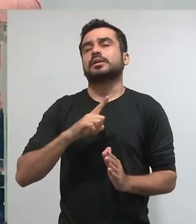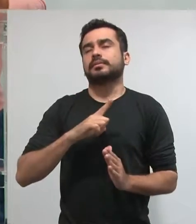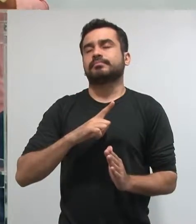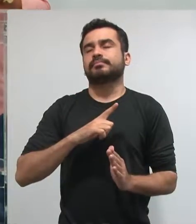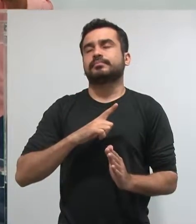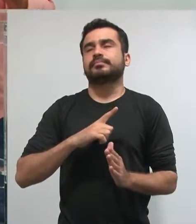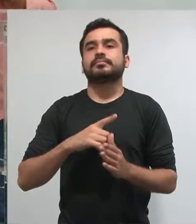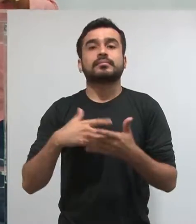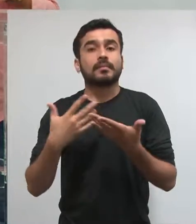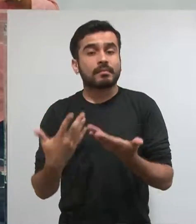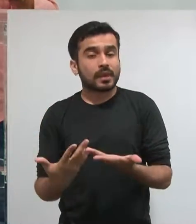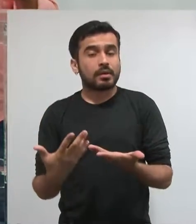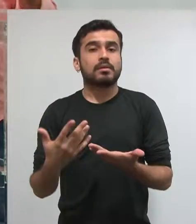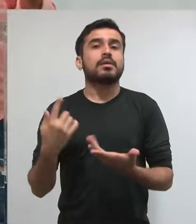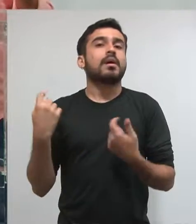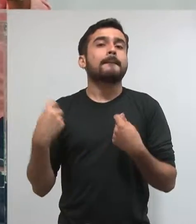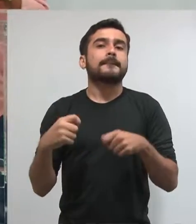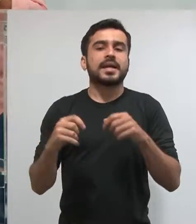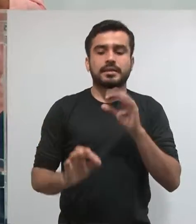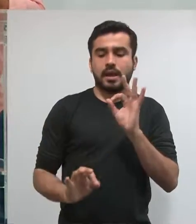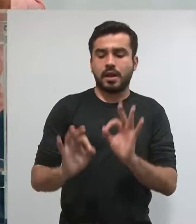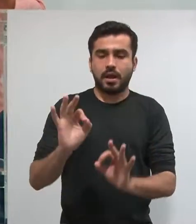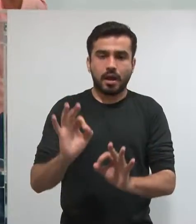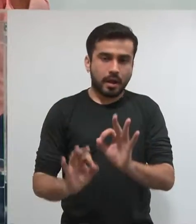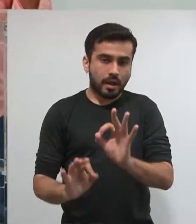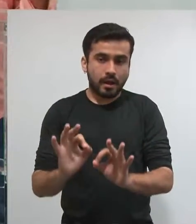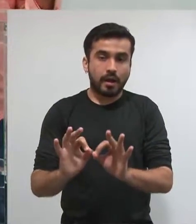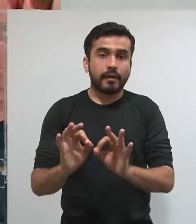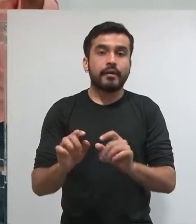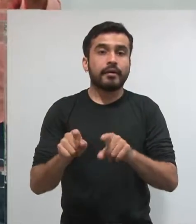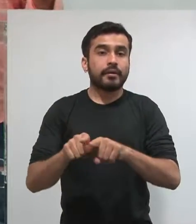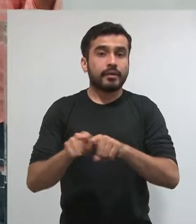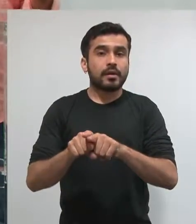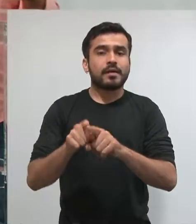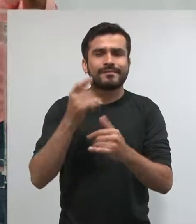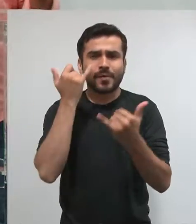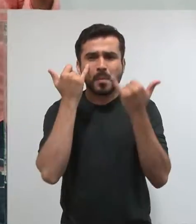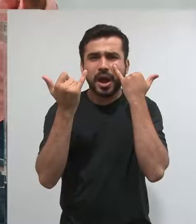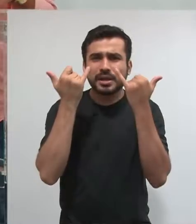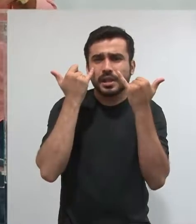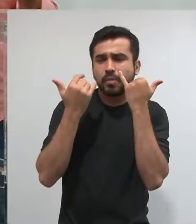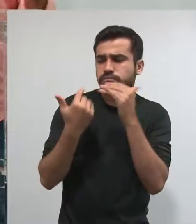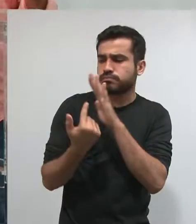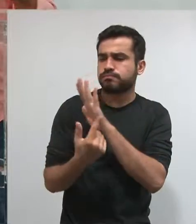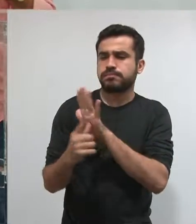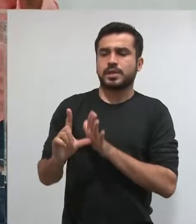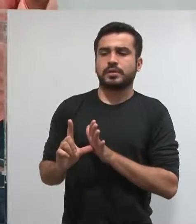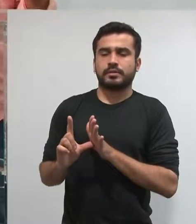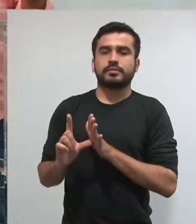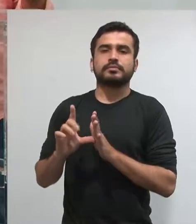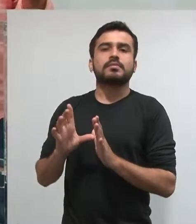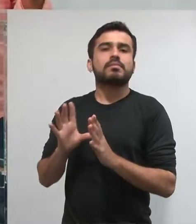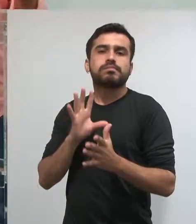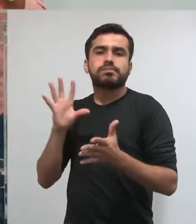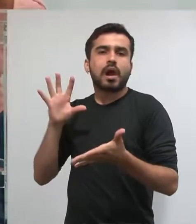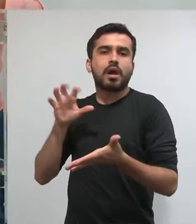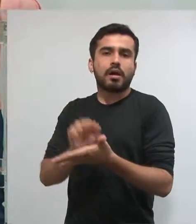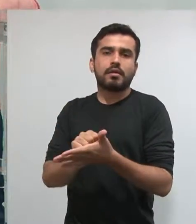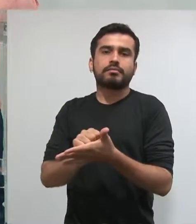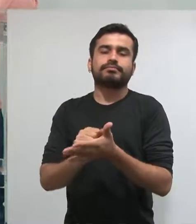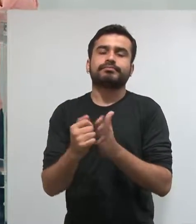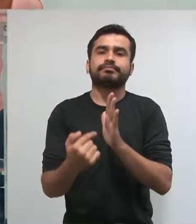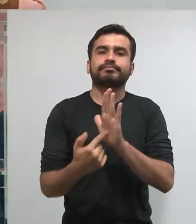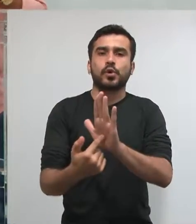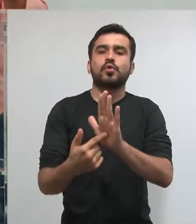tempo. Então, ela precisa ser planejada e aqueles dados coletados a partir do monitoramento, eles são um retrato daquele